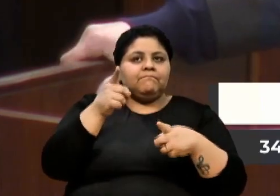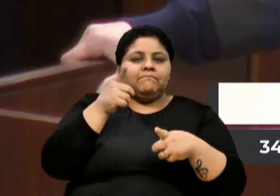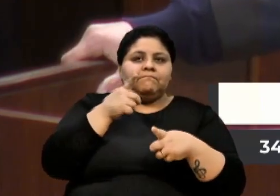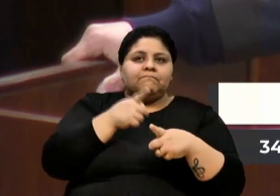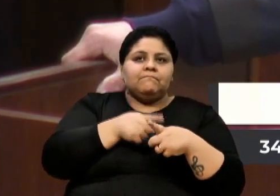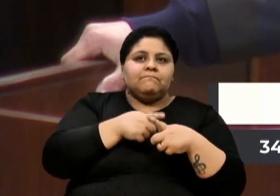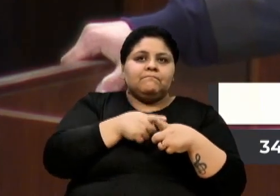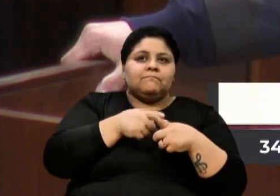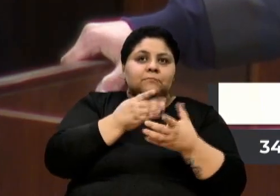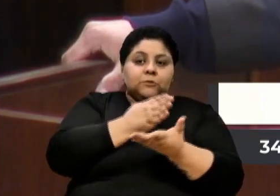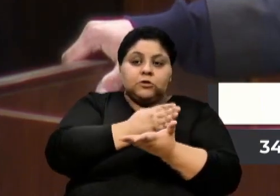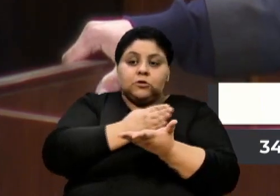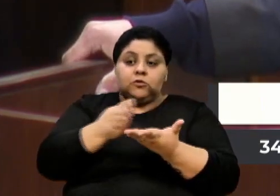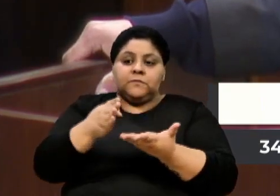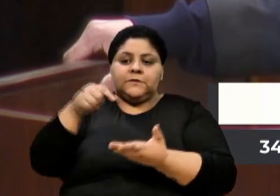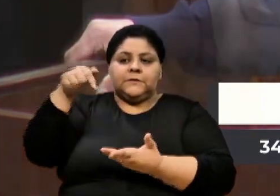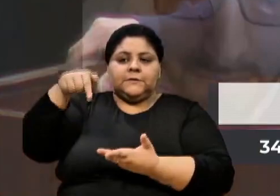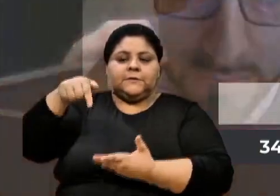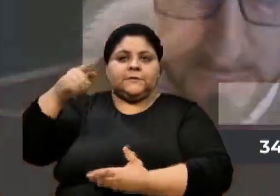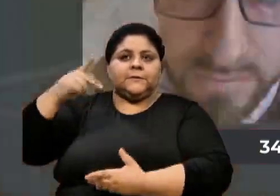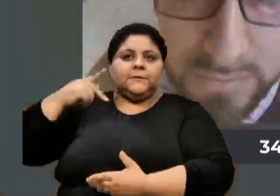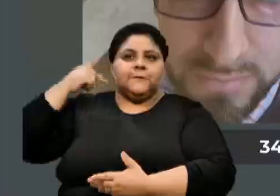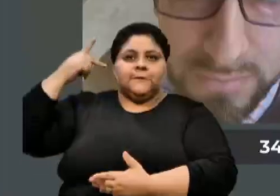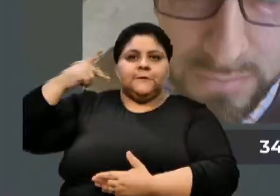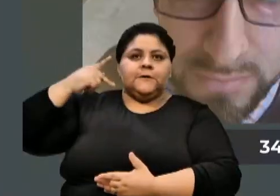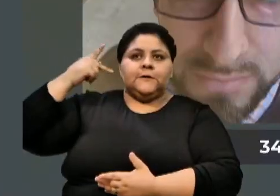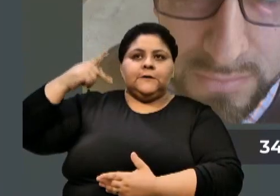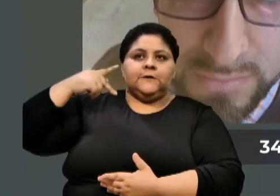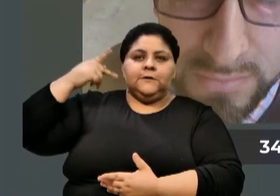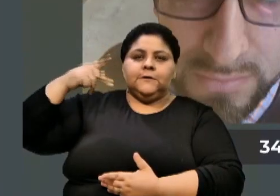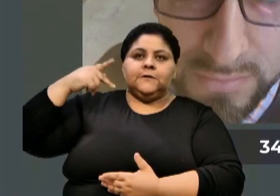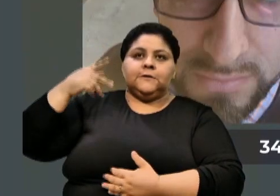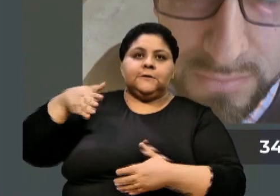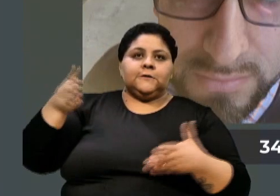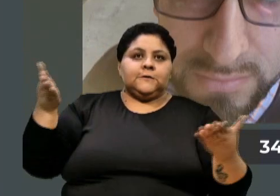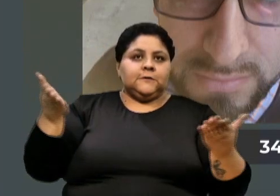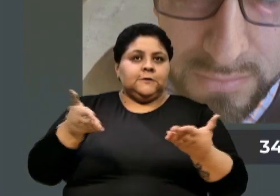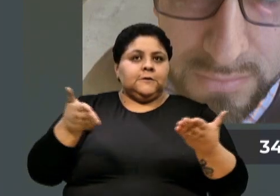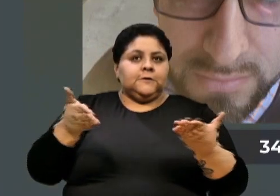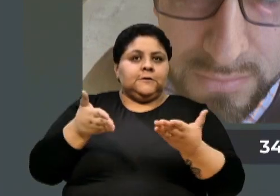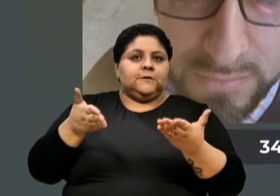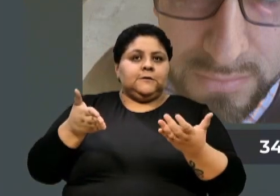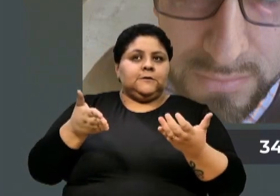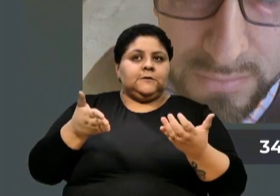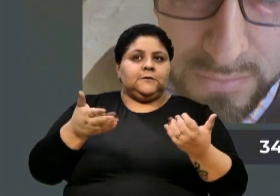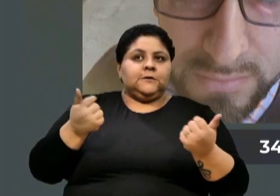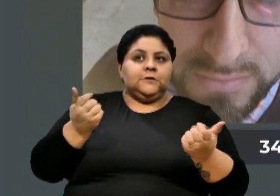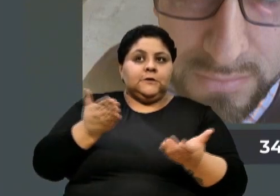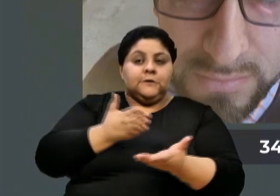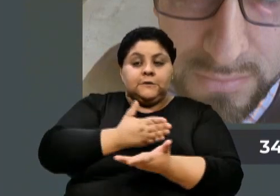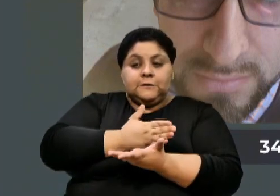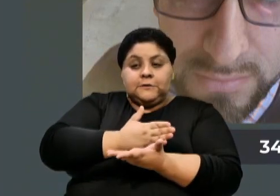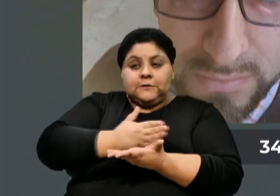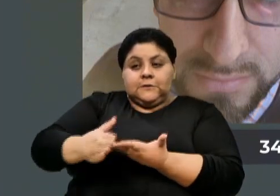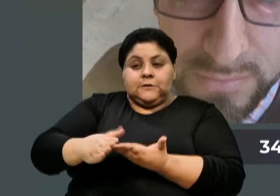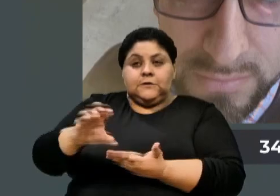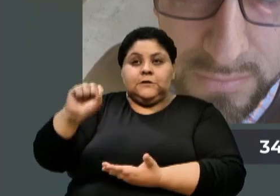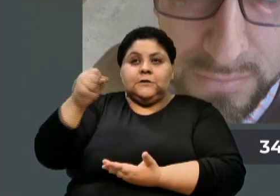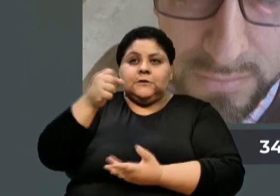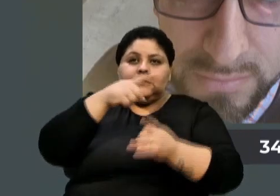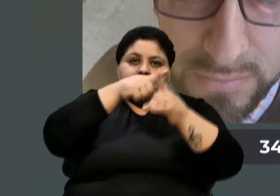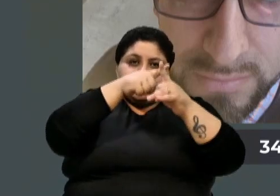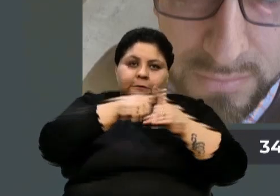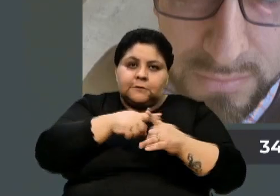assumi o meu mandato como vereador, já passou aí das 8 vezes que eu venho a essa tribuna cobrar